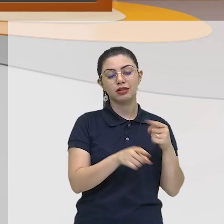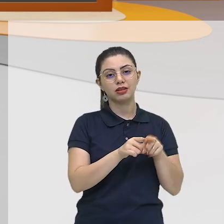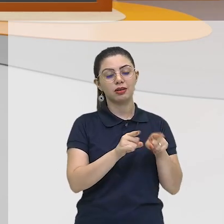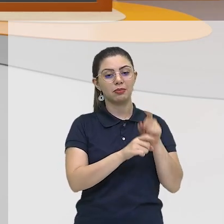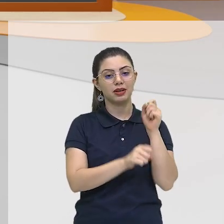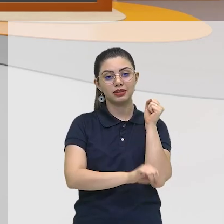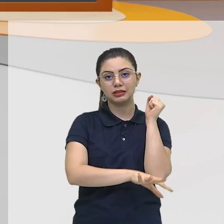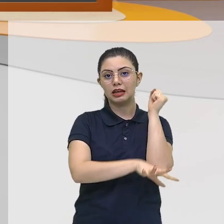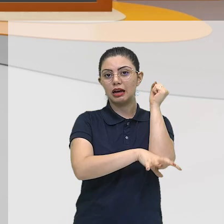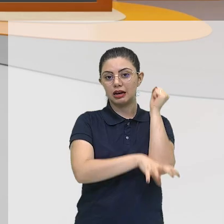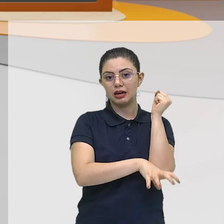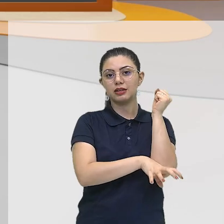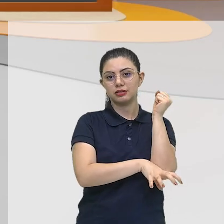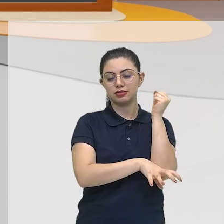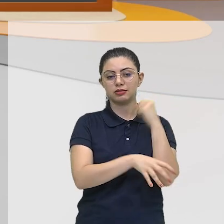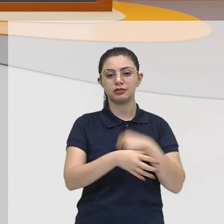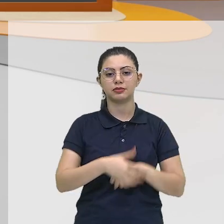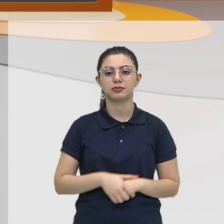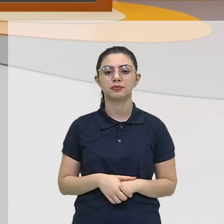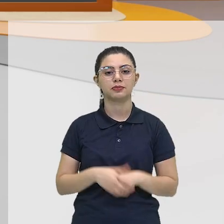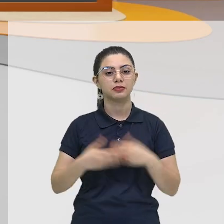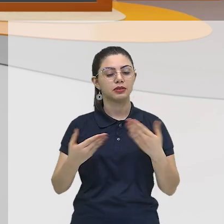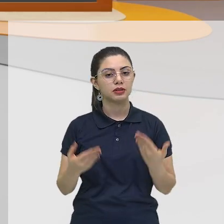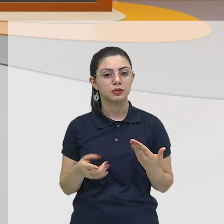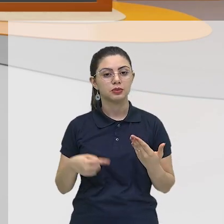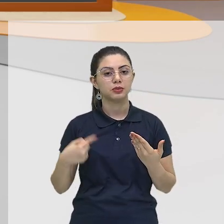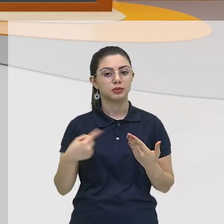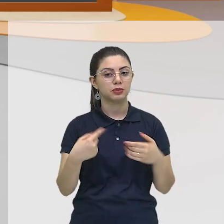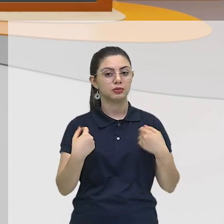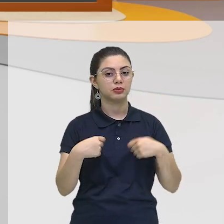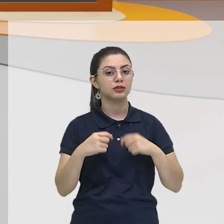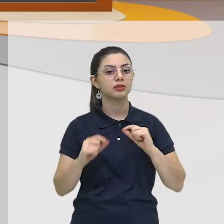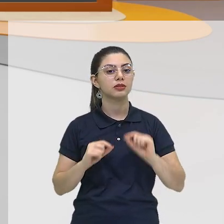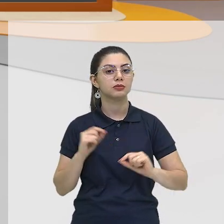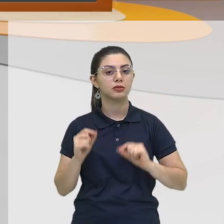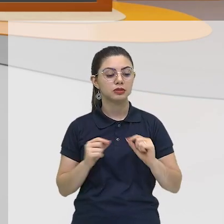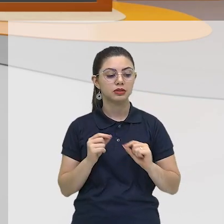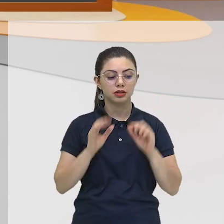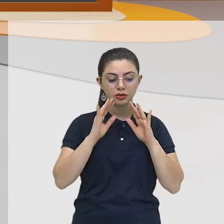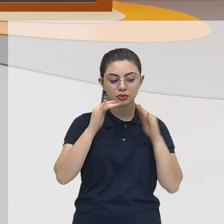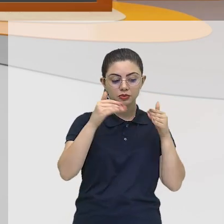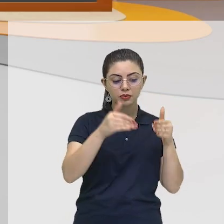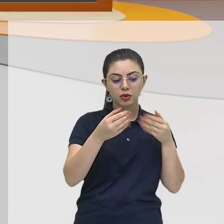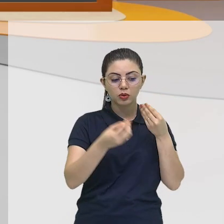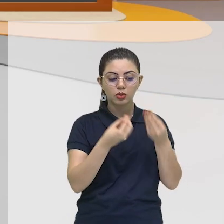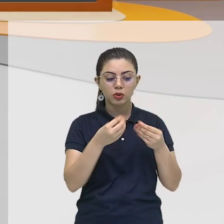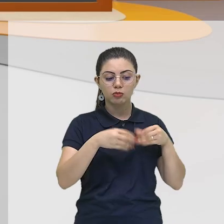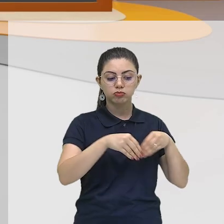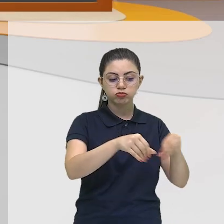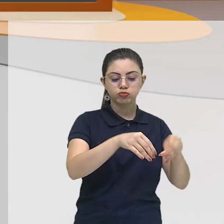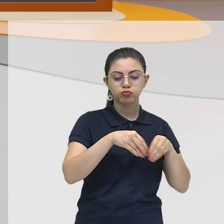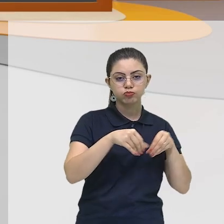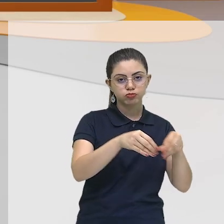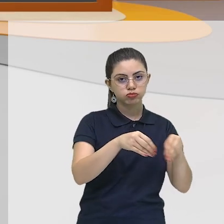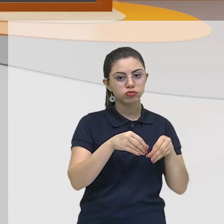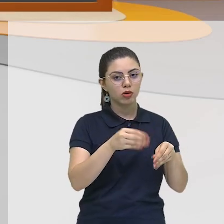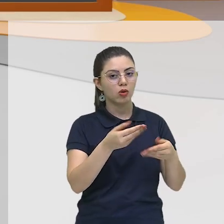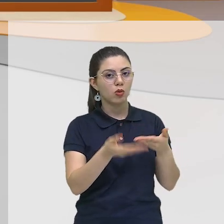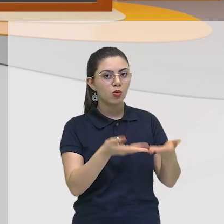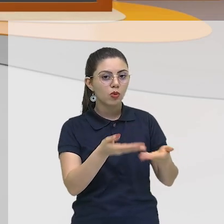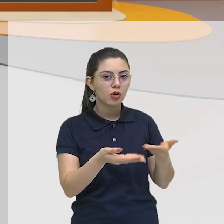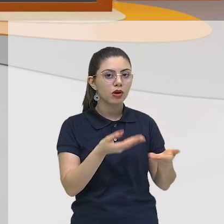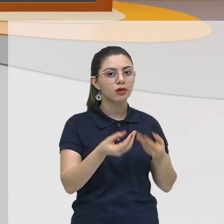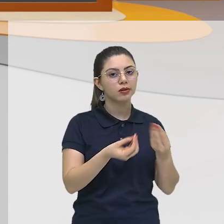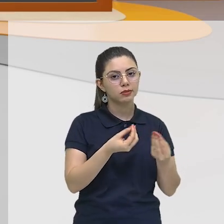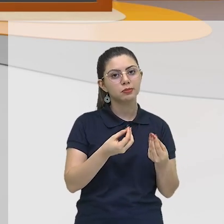raízes daquelas plantas, tá? Então também tem que ter ali uma certa preocupação, uma certa precaução, né,